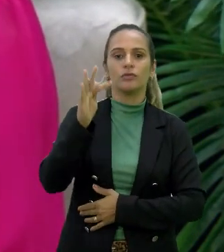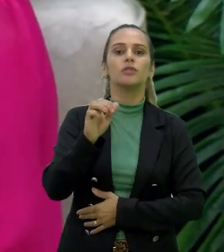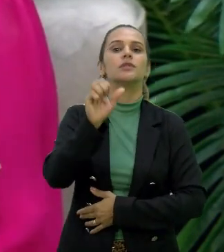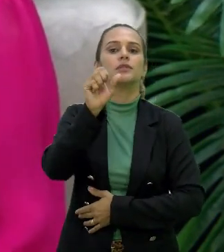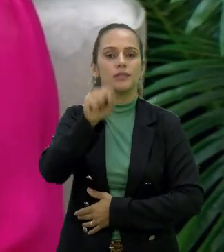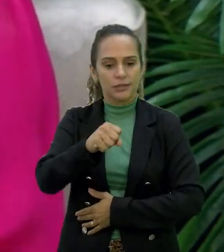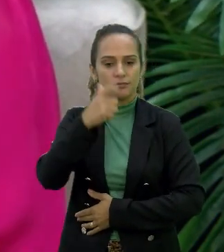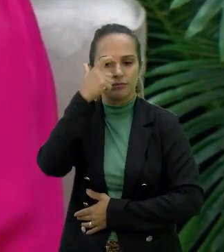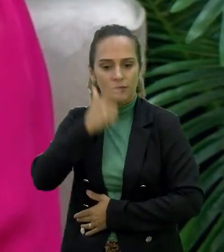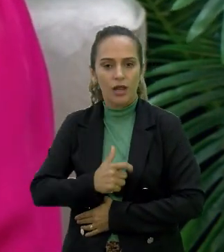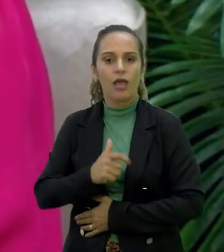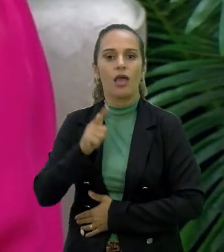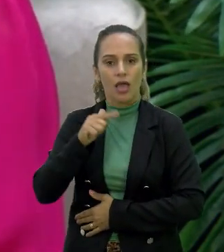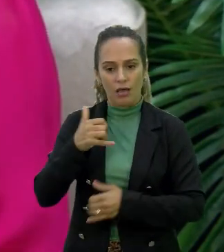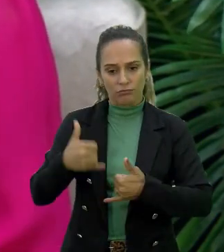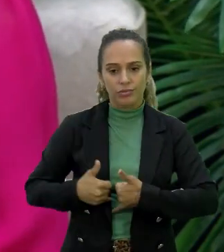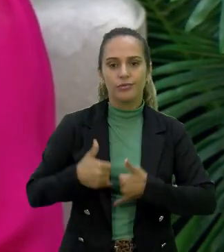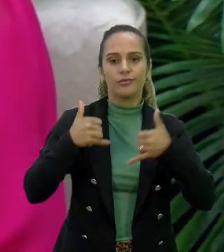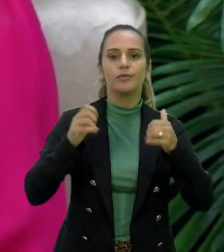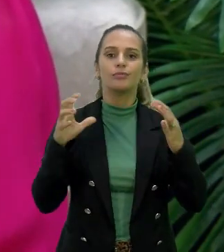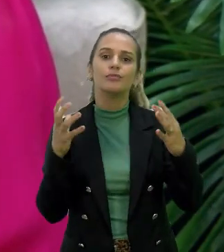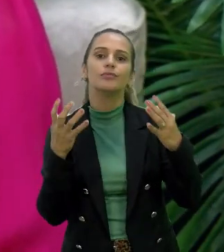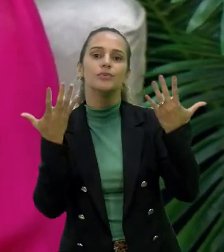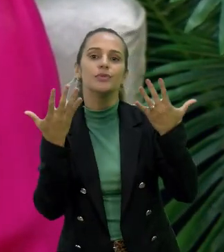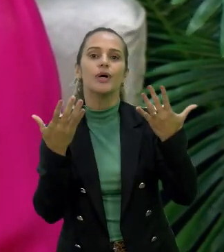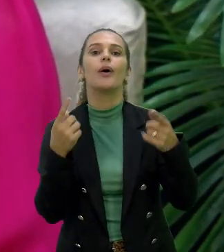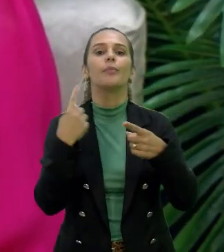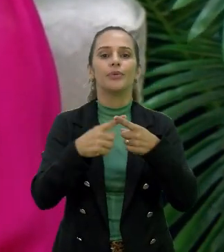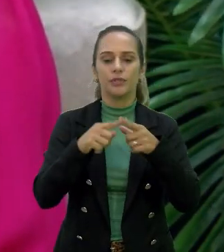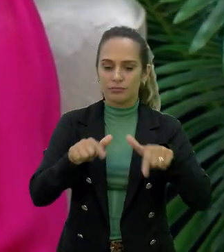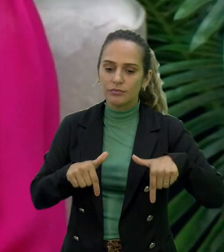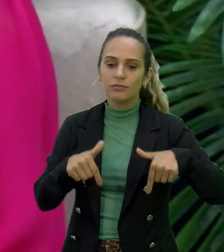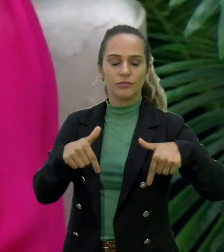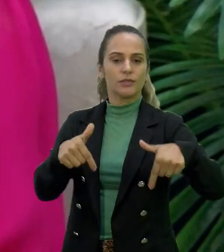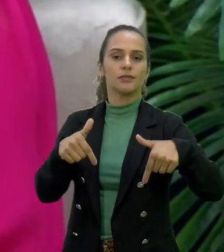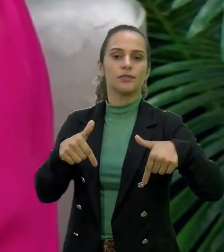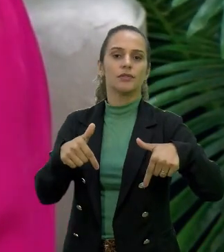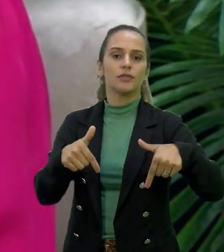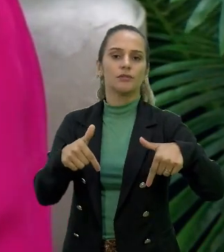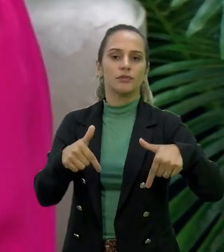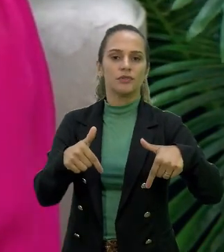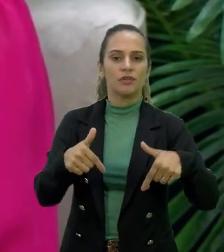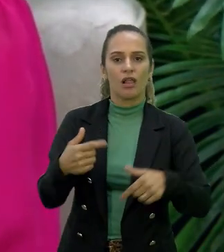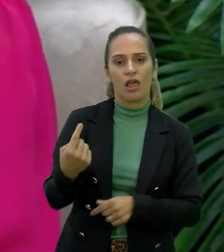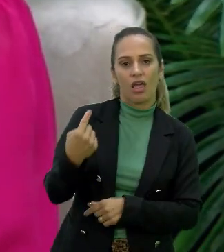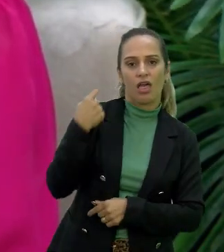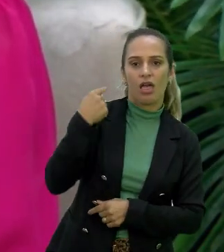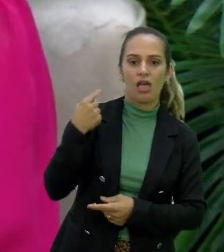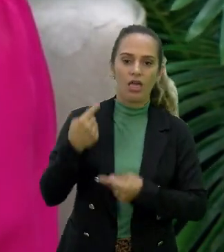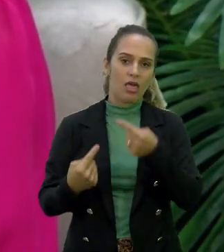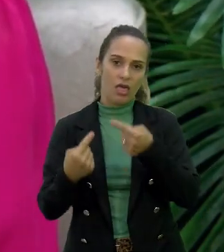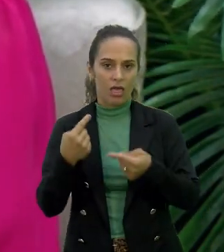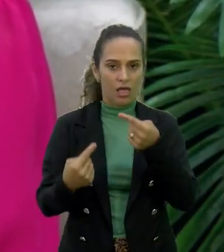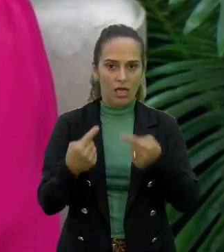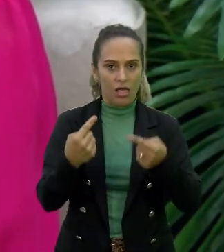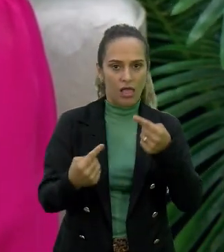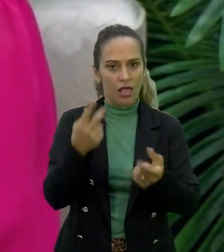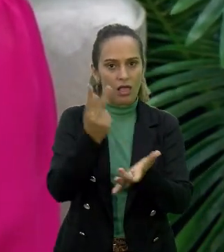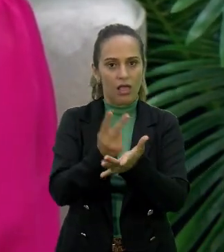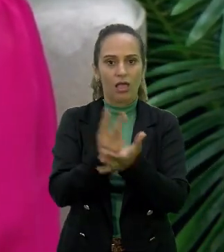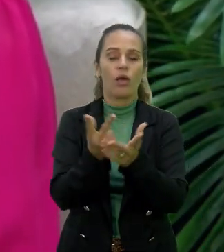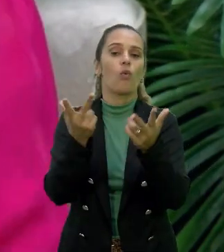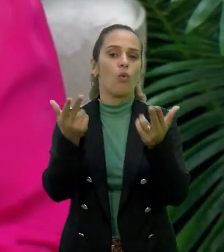ser mulher é motivo de comemorar porque nós avançamos e chegamos a um ponto de não estarmos mais discutindo sempre